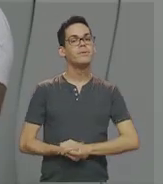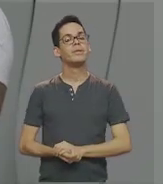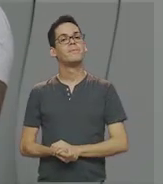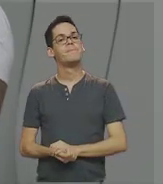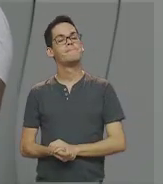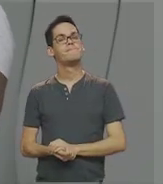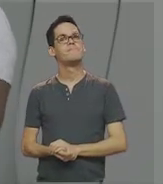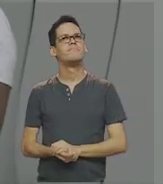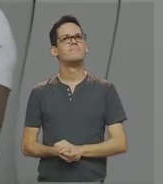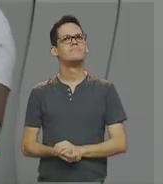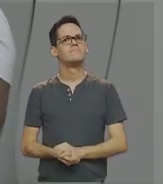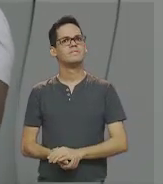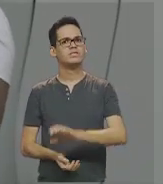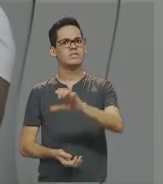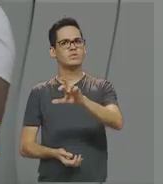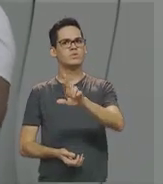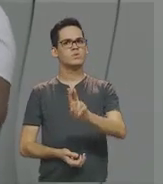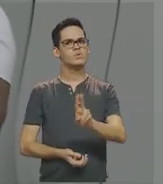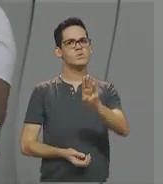o crump,